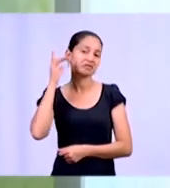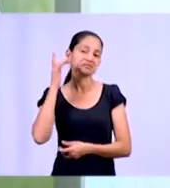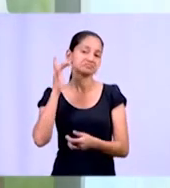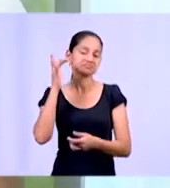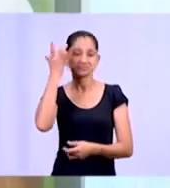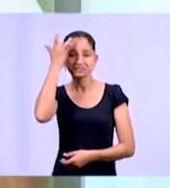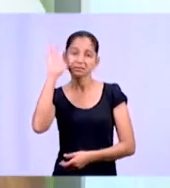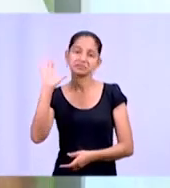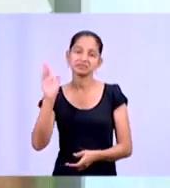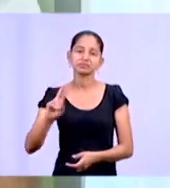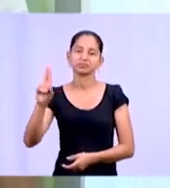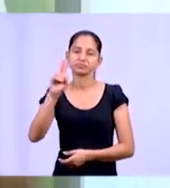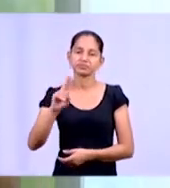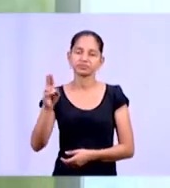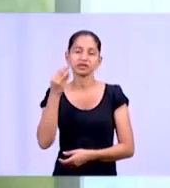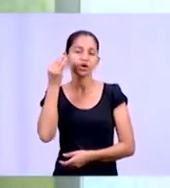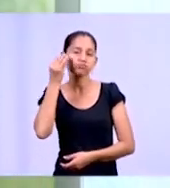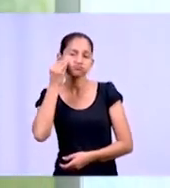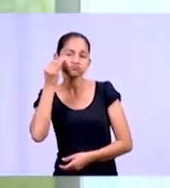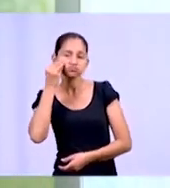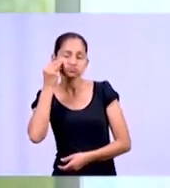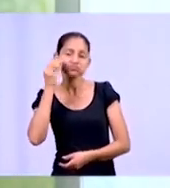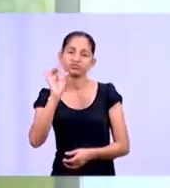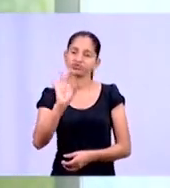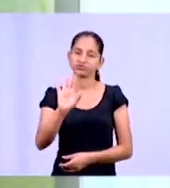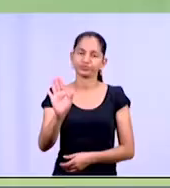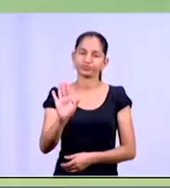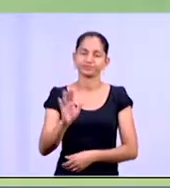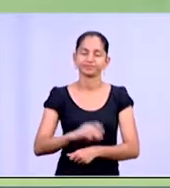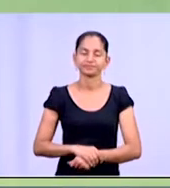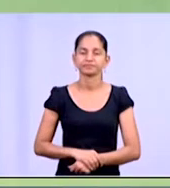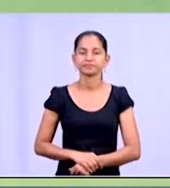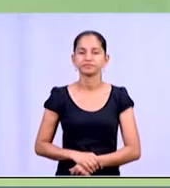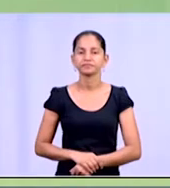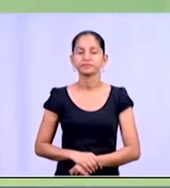eles ficaram na história só pela tentativa, né? Em